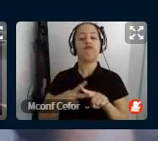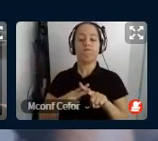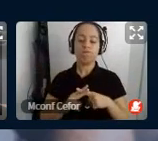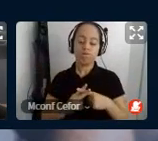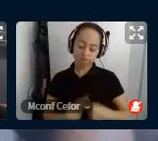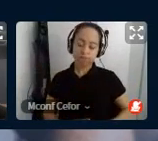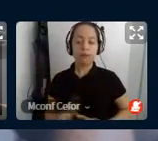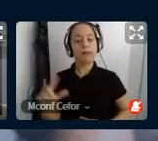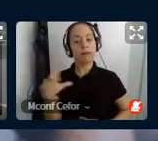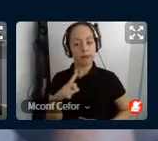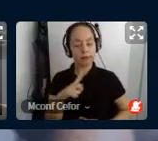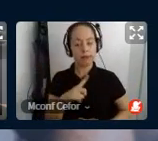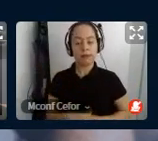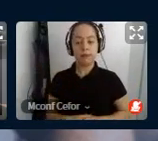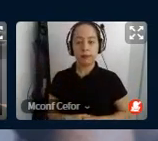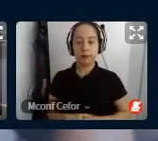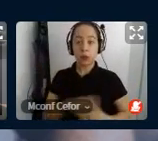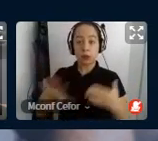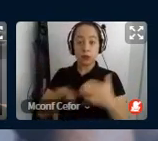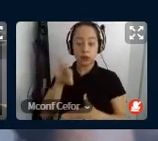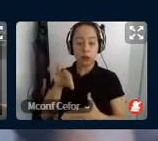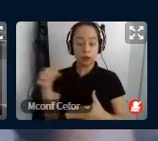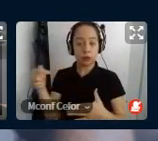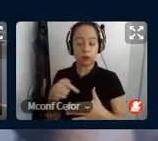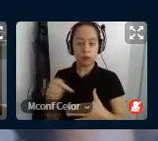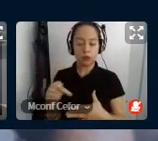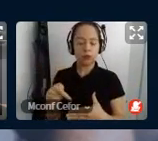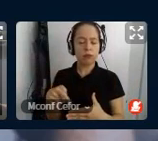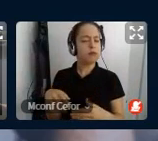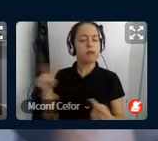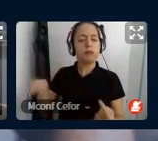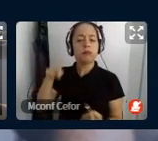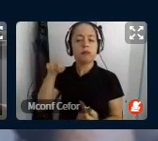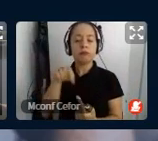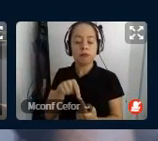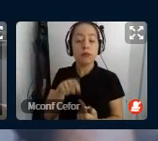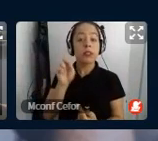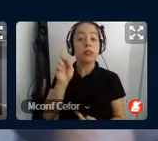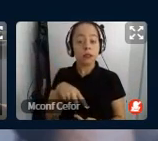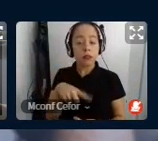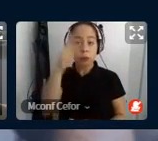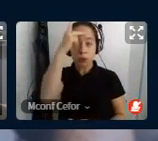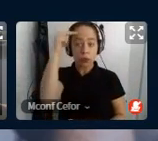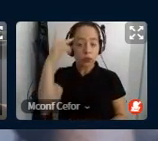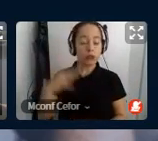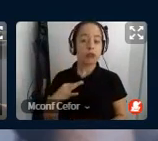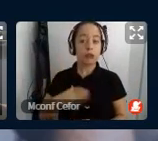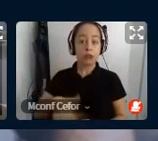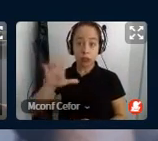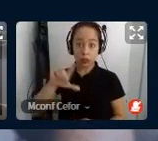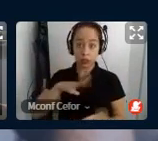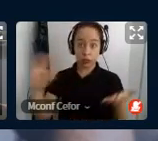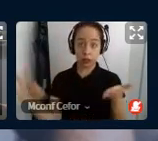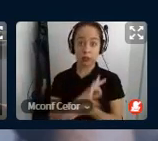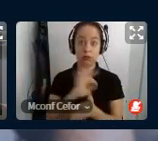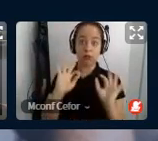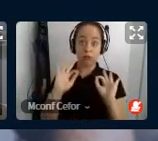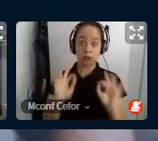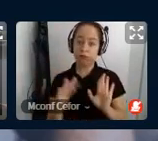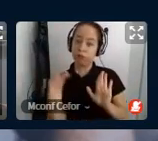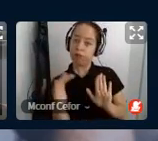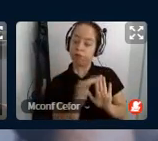sorteio. Sorteio eletrônico visa classificar todos os candidatos com inscrições homologadas